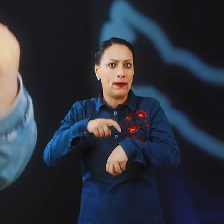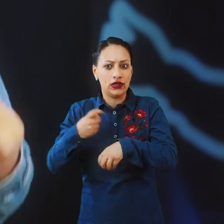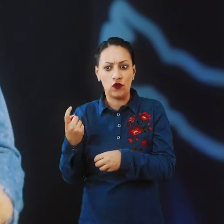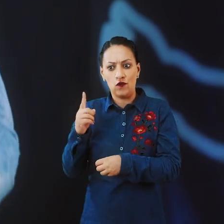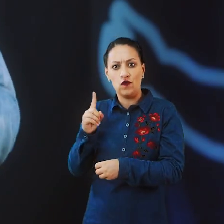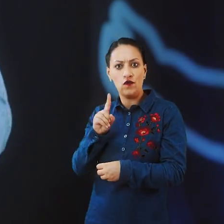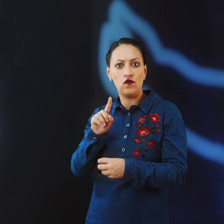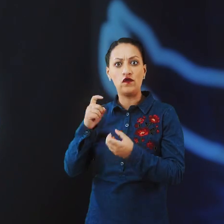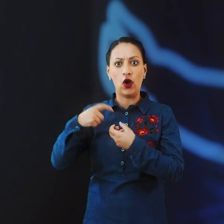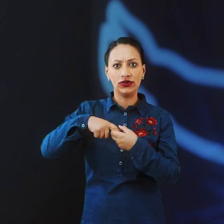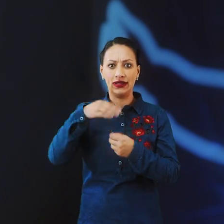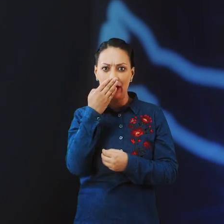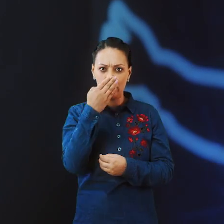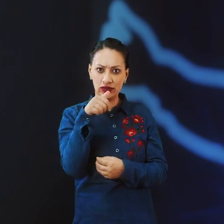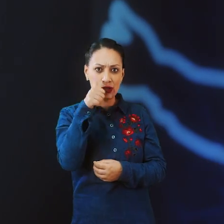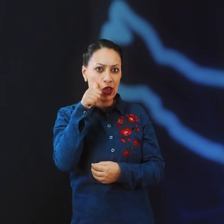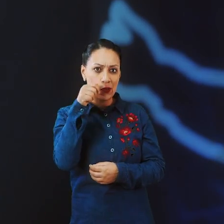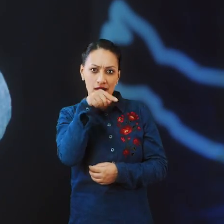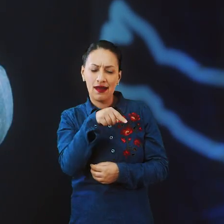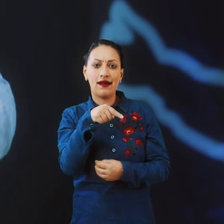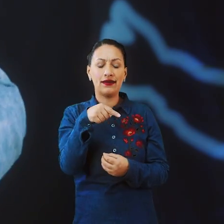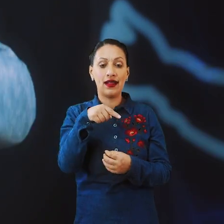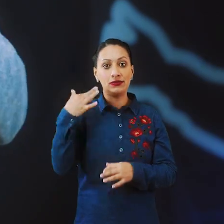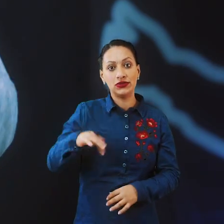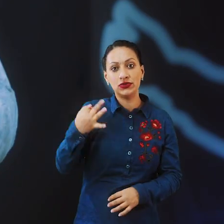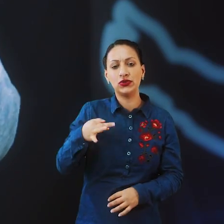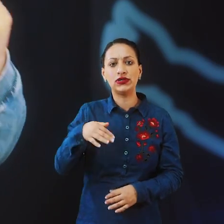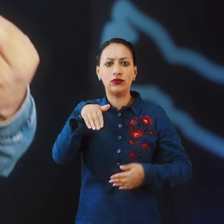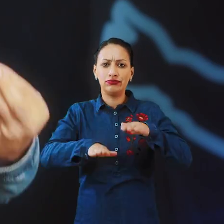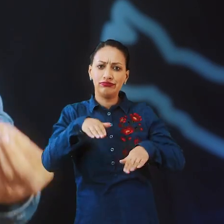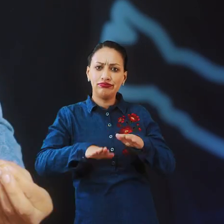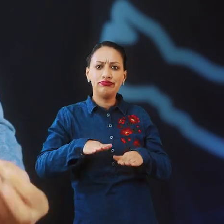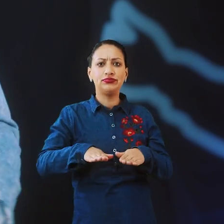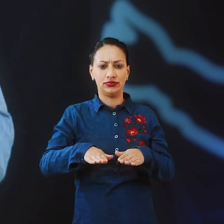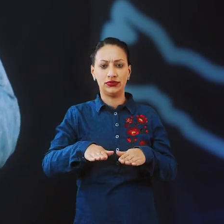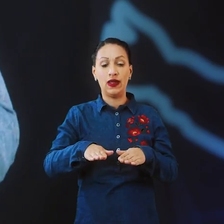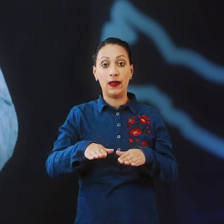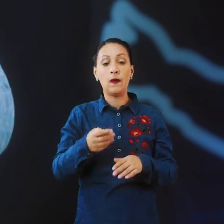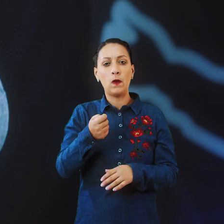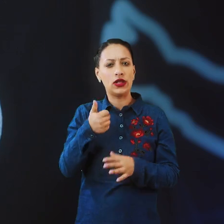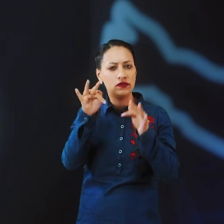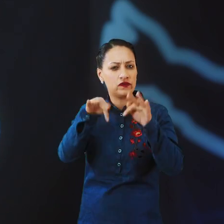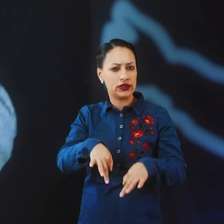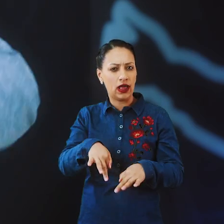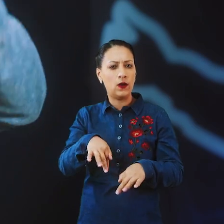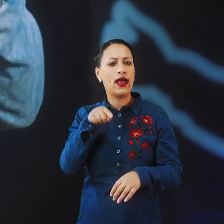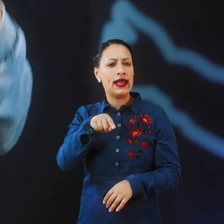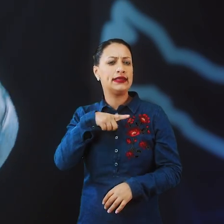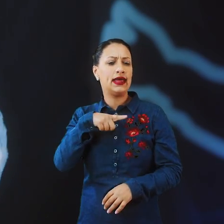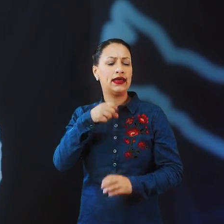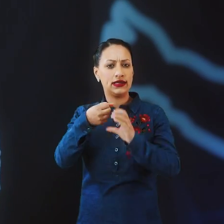Ao término desse serra e manca é executado o sapateio da figura final, que tem como característica